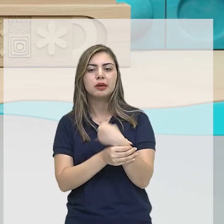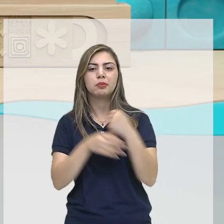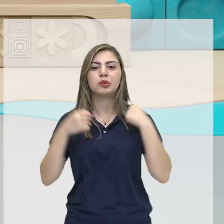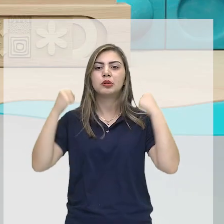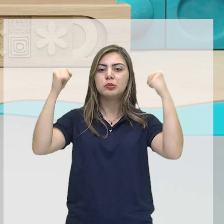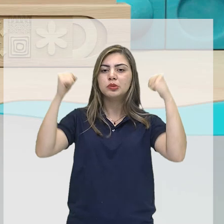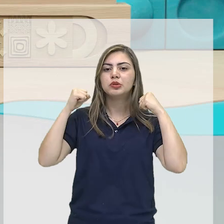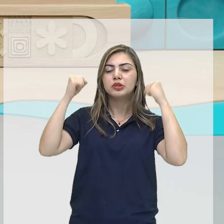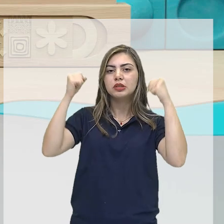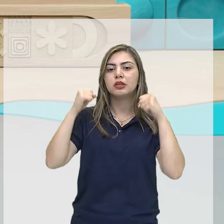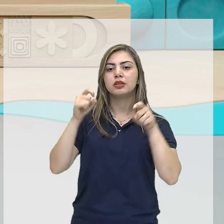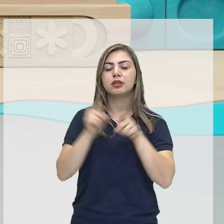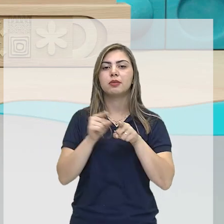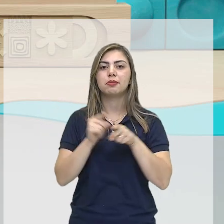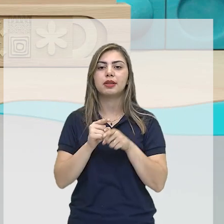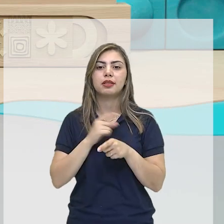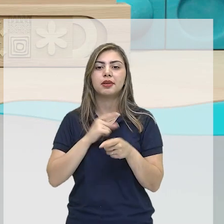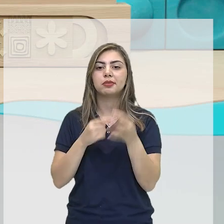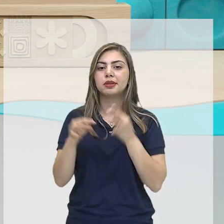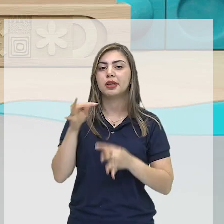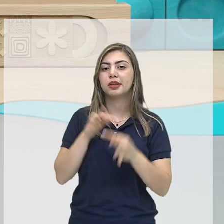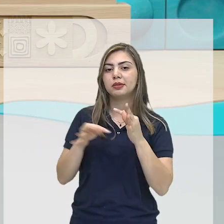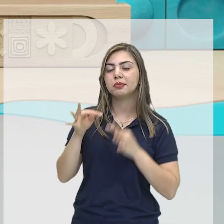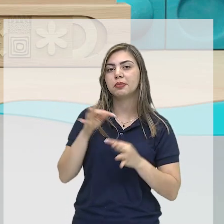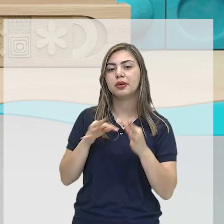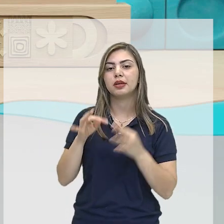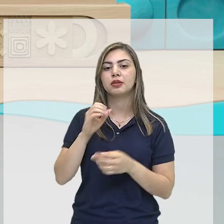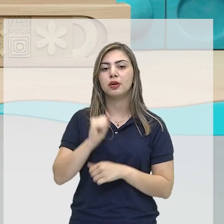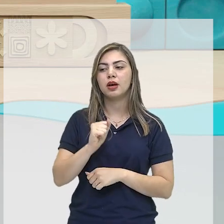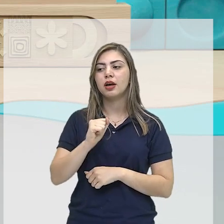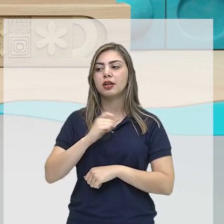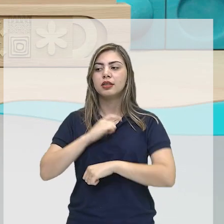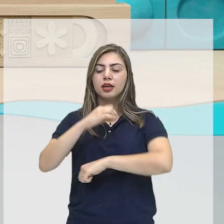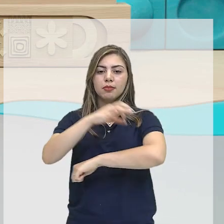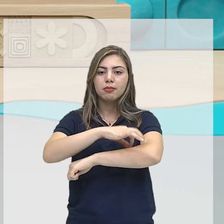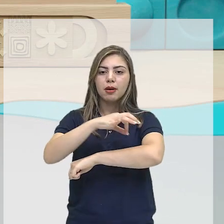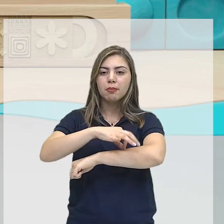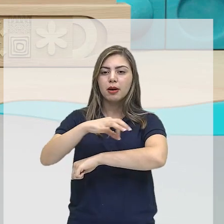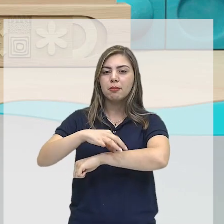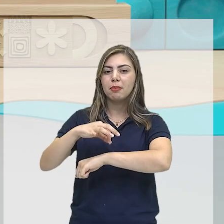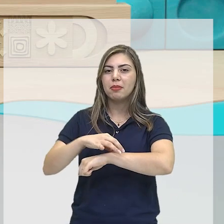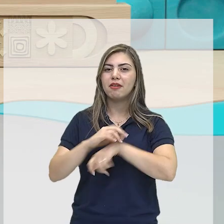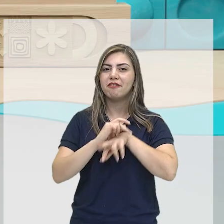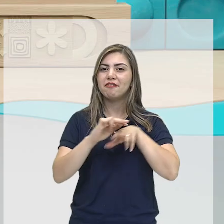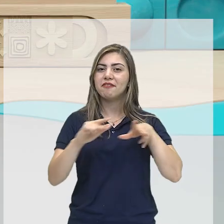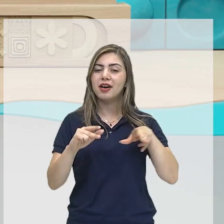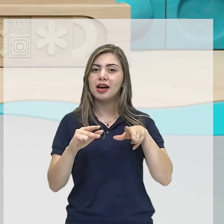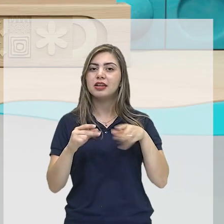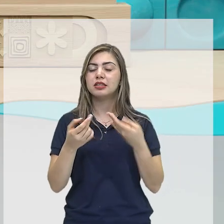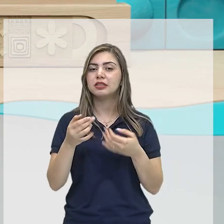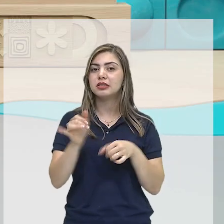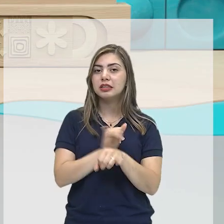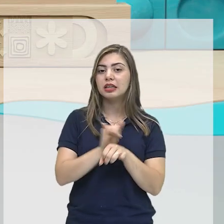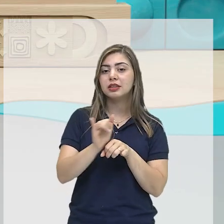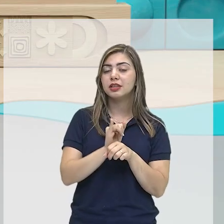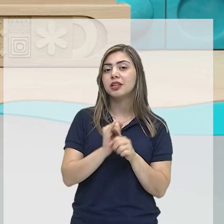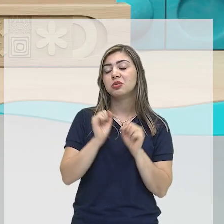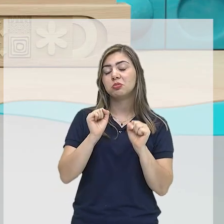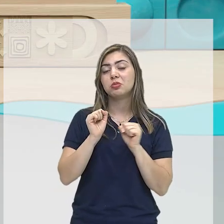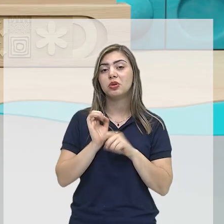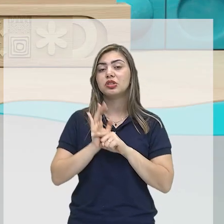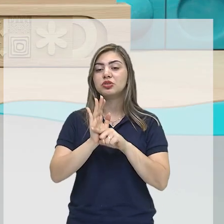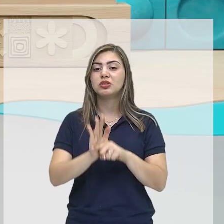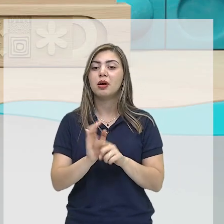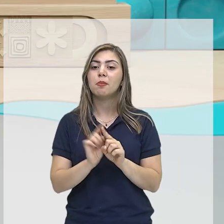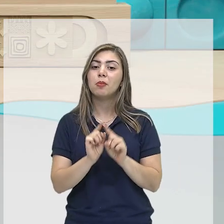acupuntura, quiropraxia e outras técnicas já podem resolver. Mas outras pode haver também ou não a necessidade